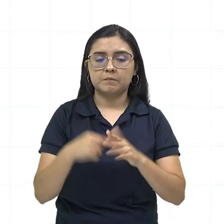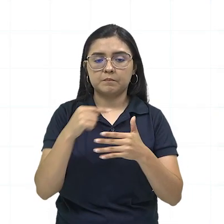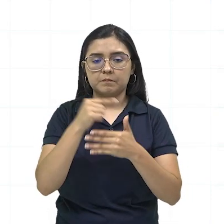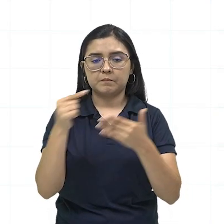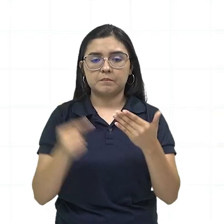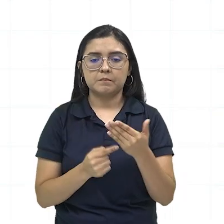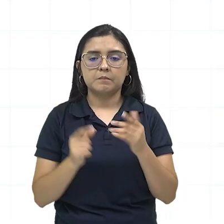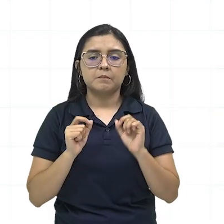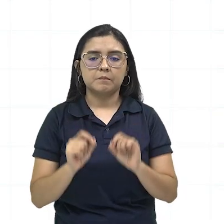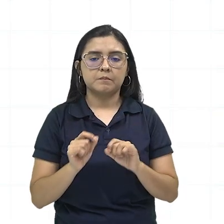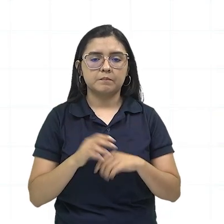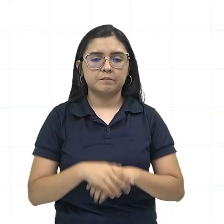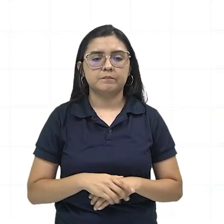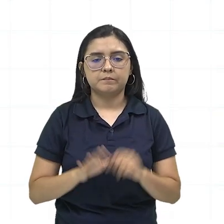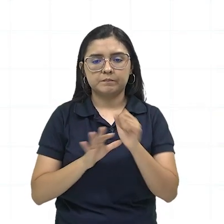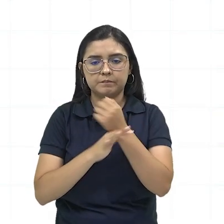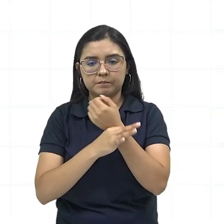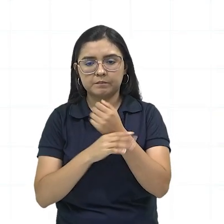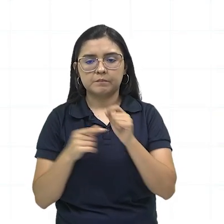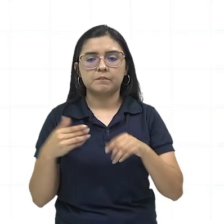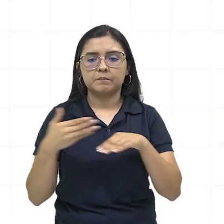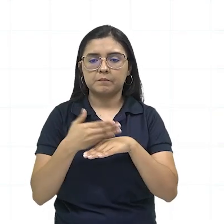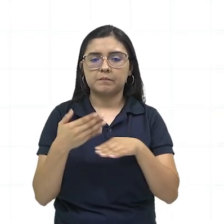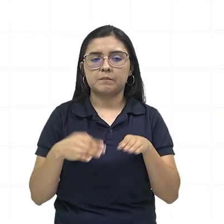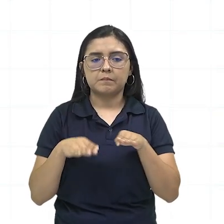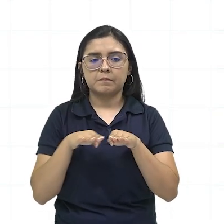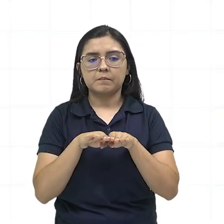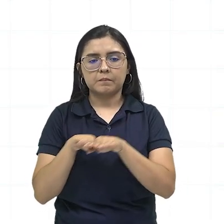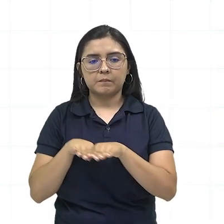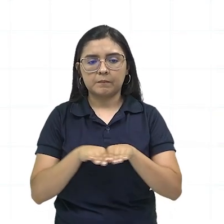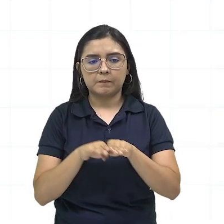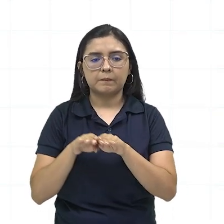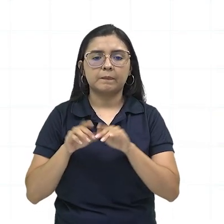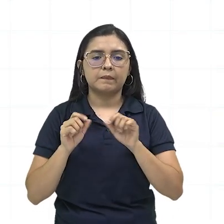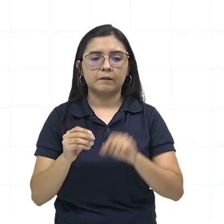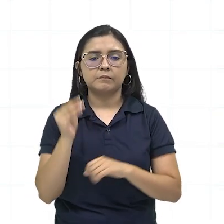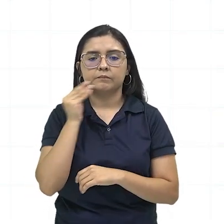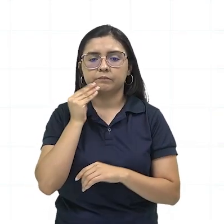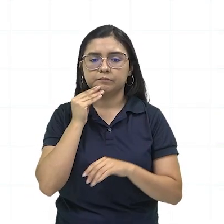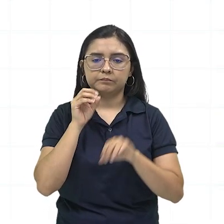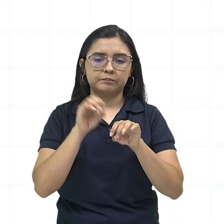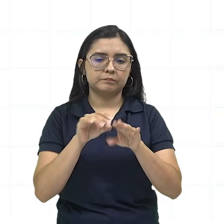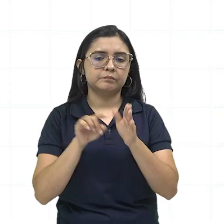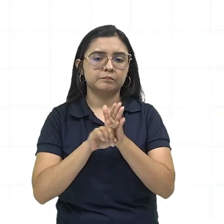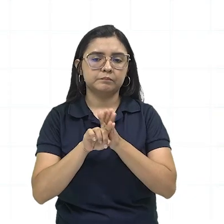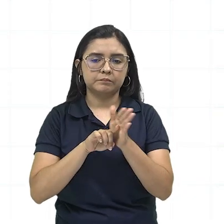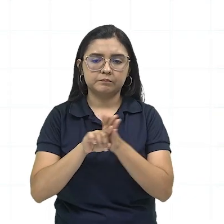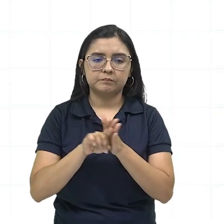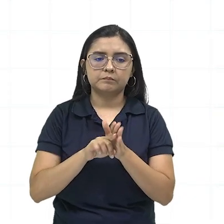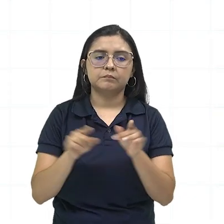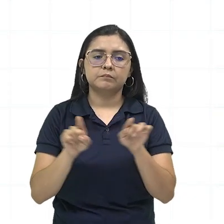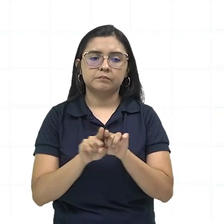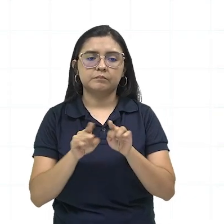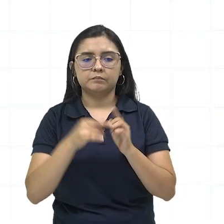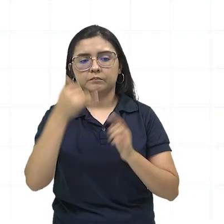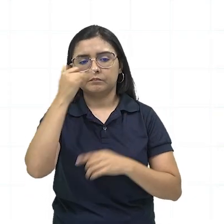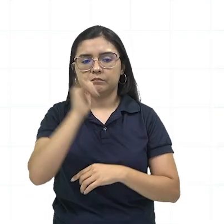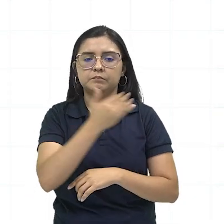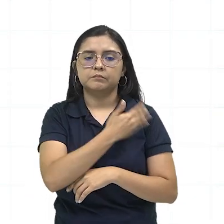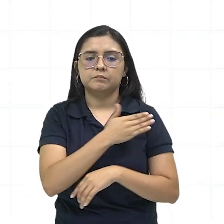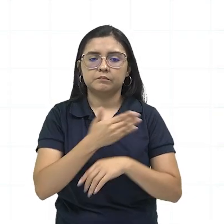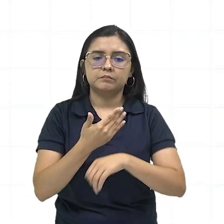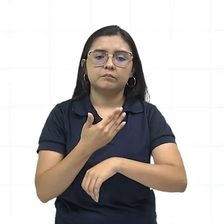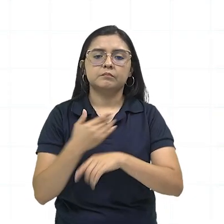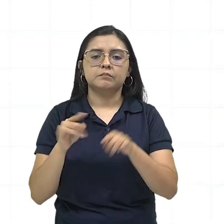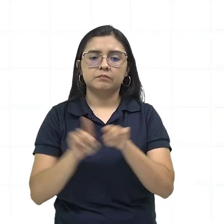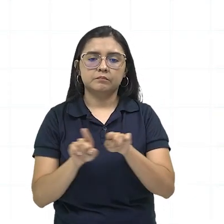inclui garantir o acesso igualitário às oportunidades de educação e pesquisa, bem como combater o preconceito e a discriminação com